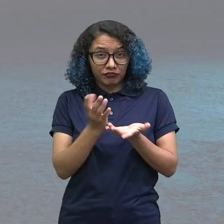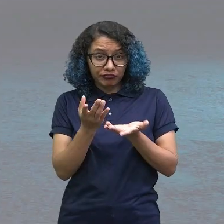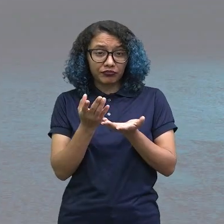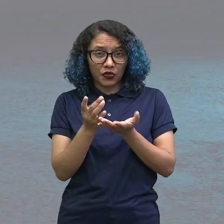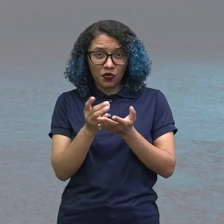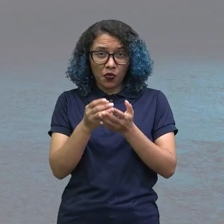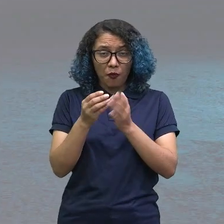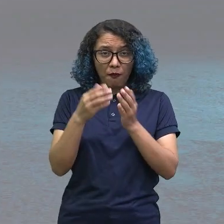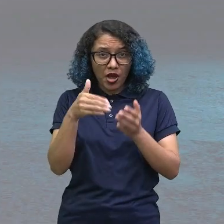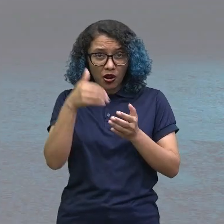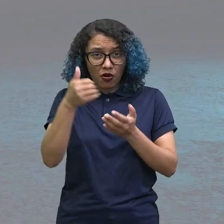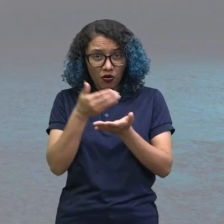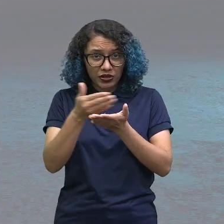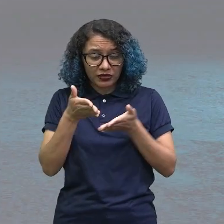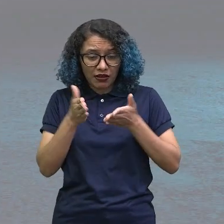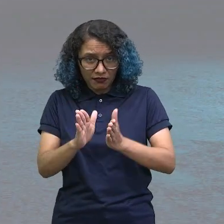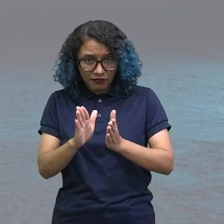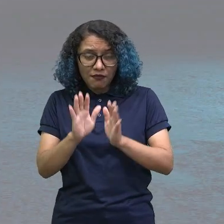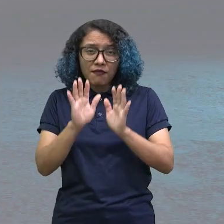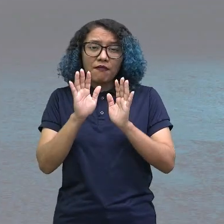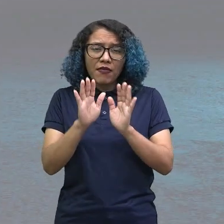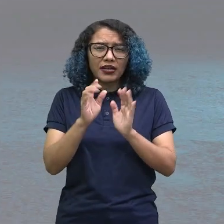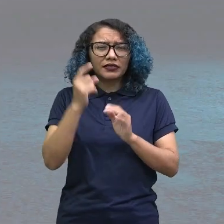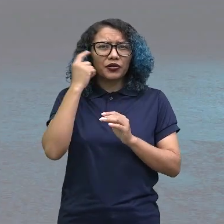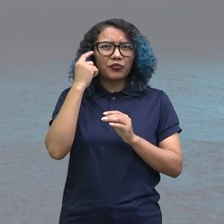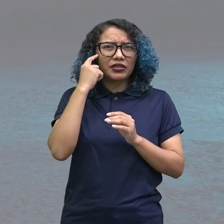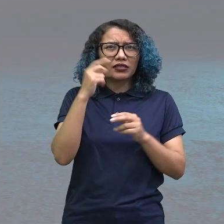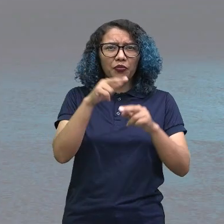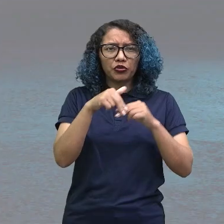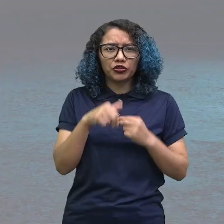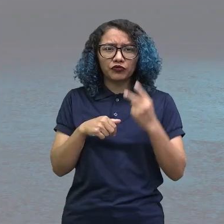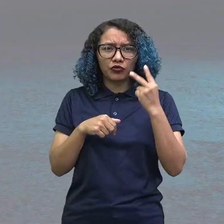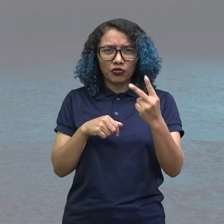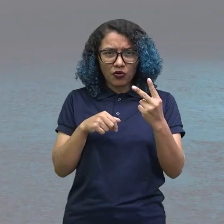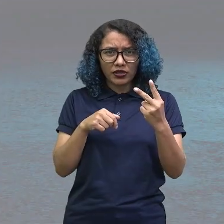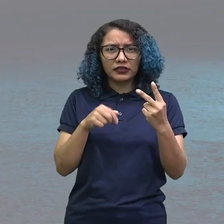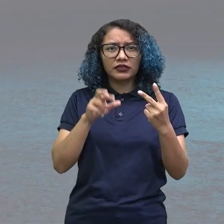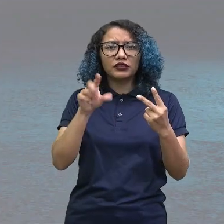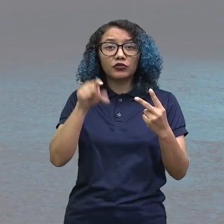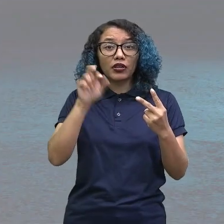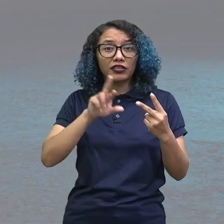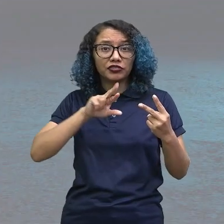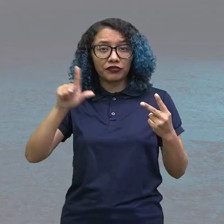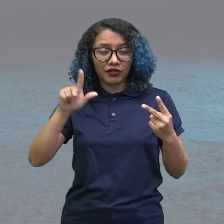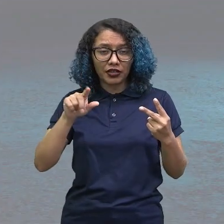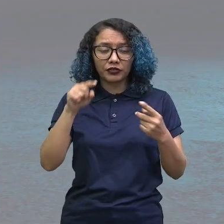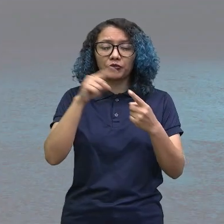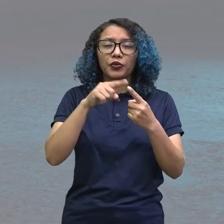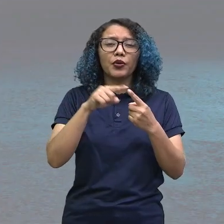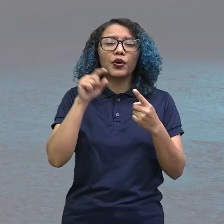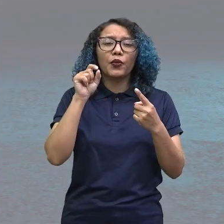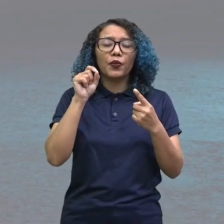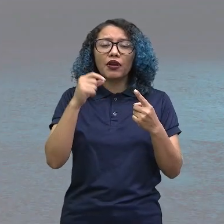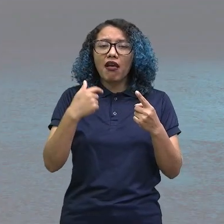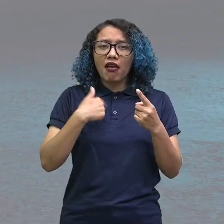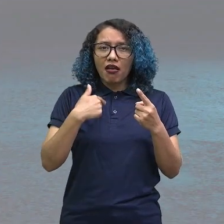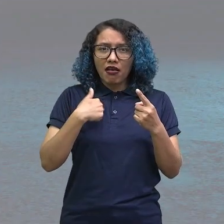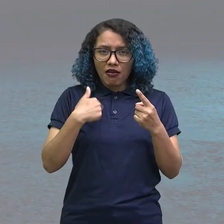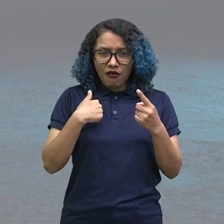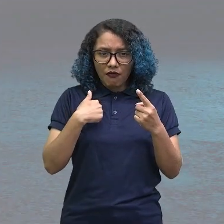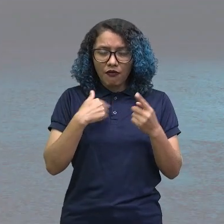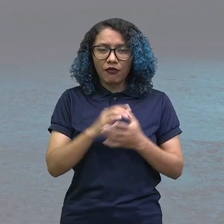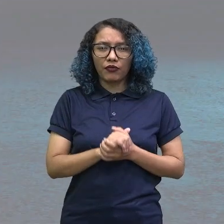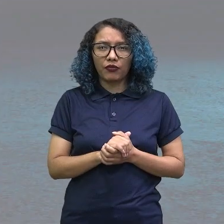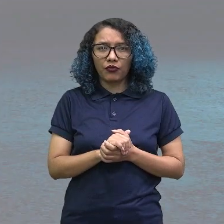Suposto o uso vulgar seja começar pelo nascimento, duas considerações me levaram a adotar diferente método.